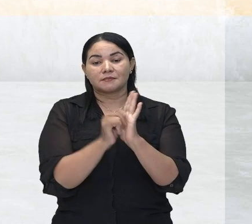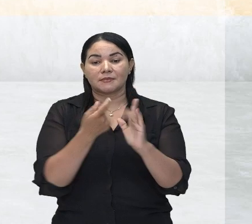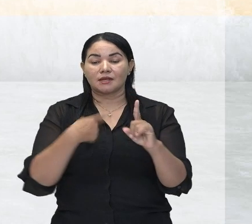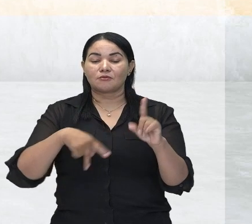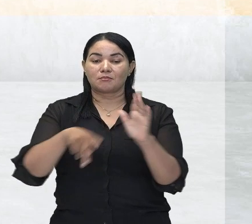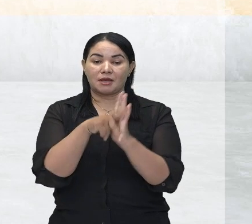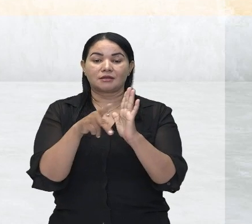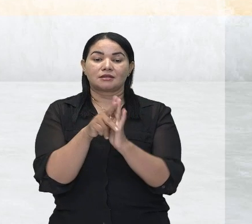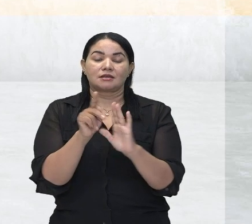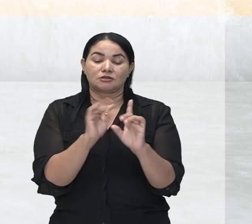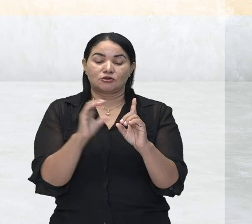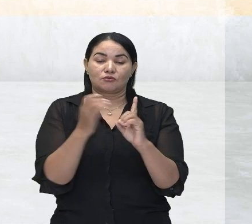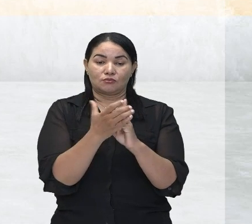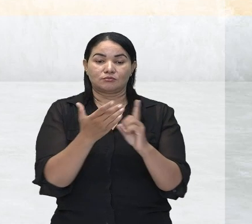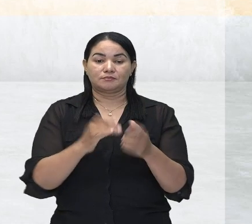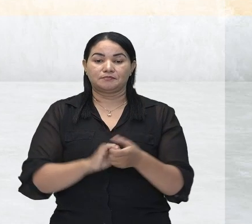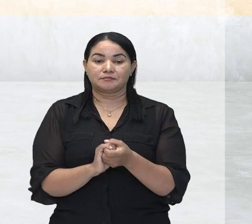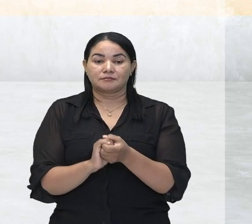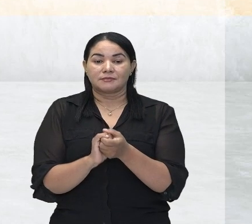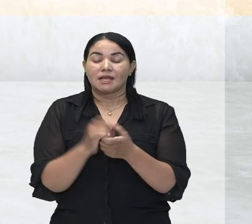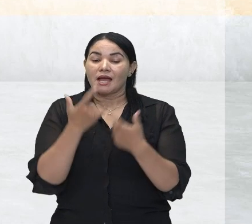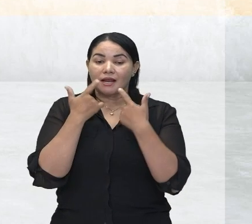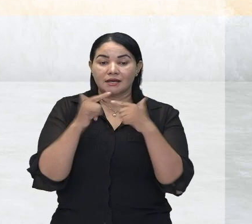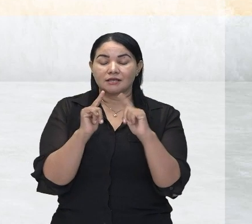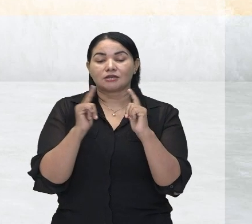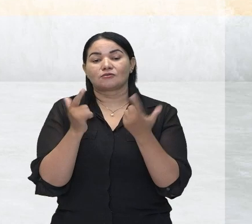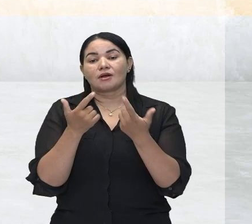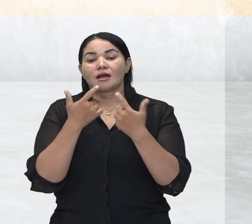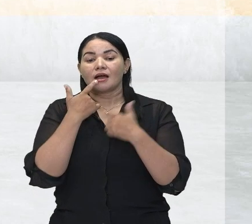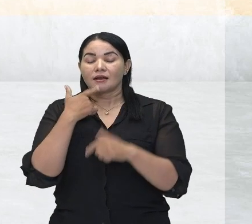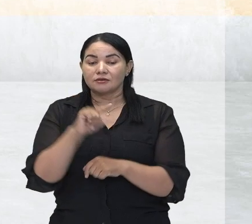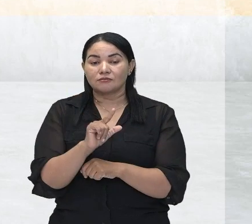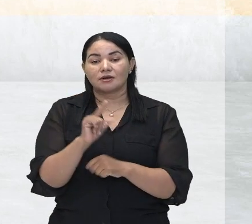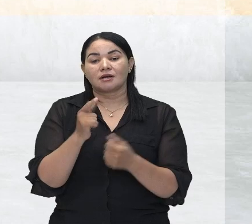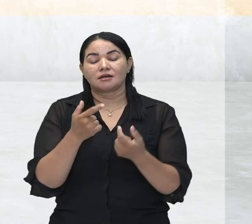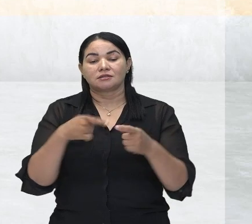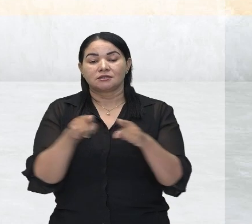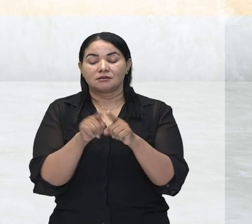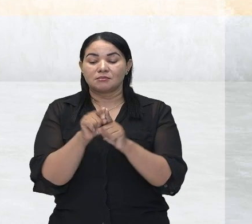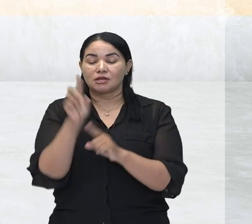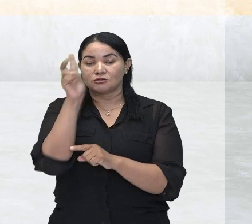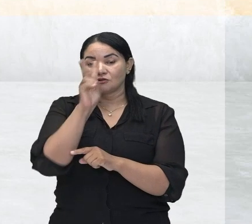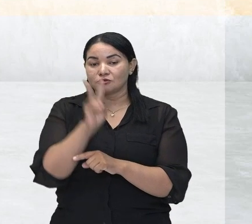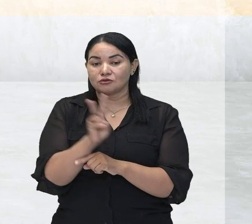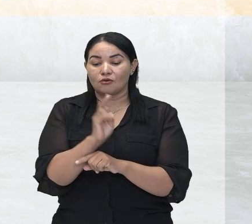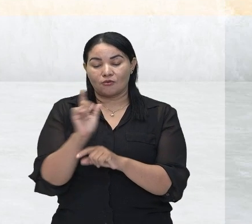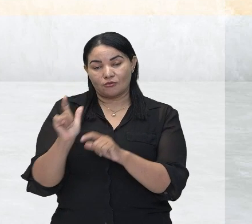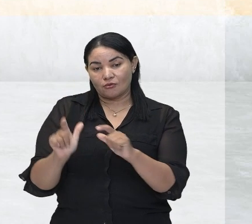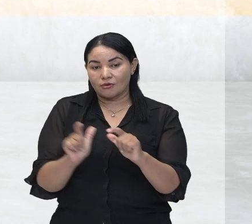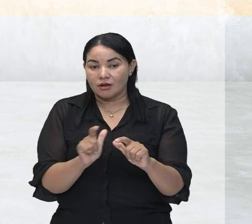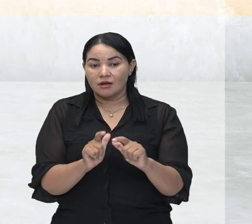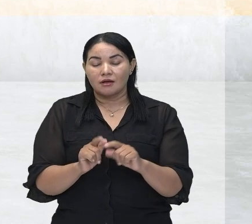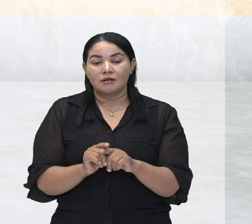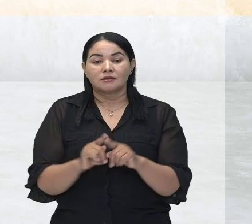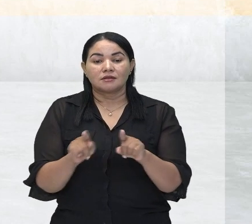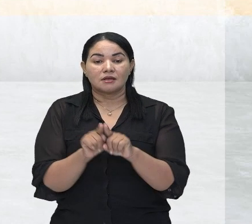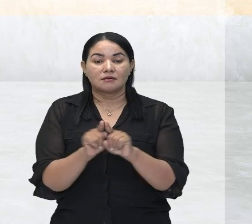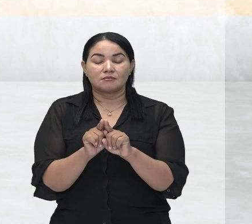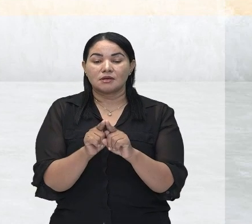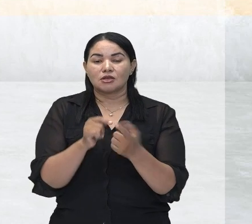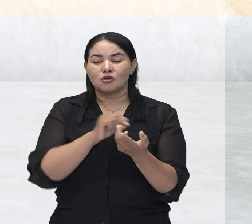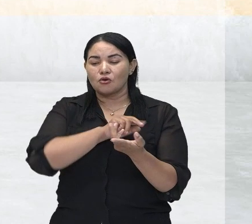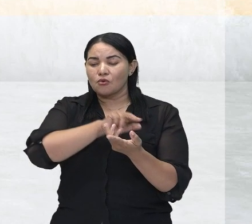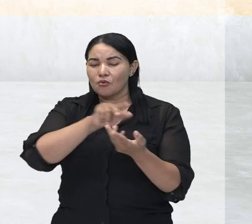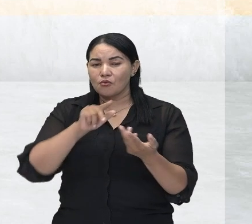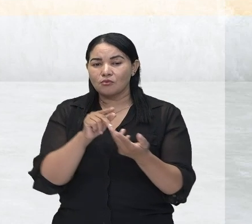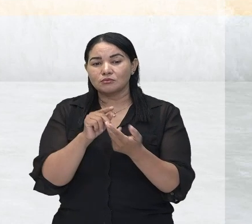a língua, a linguagem, né, a história local. Então, tudo isso aí faz parte que me identifica com aquele